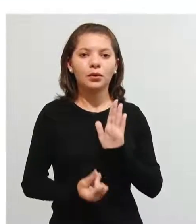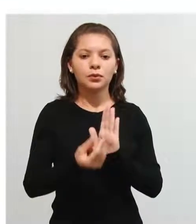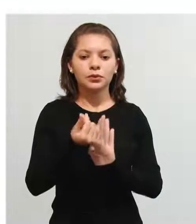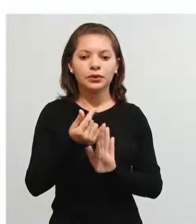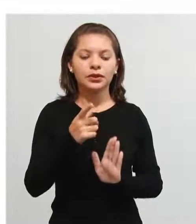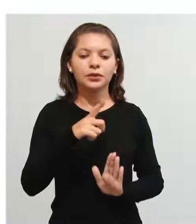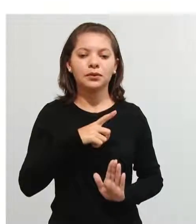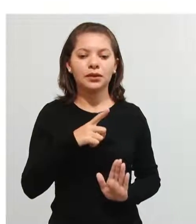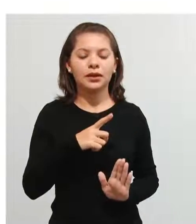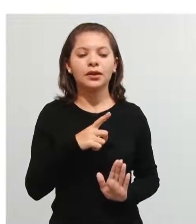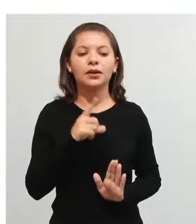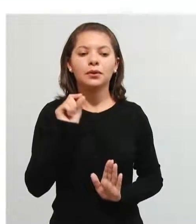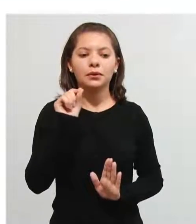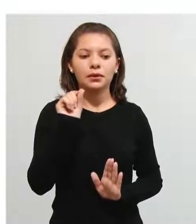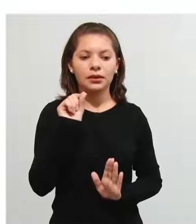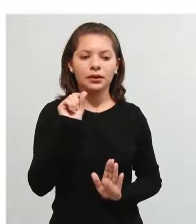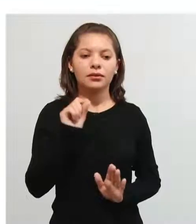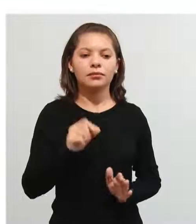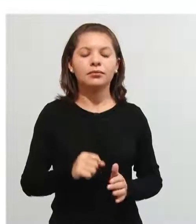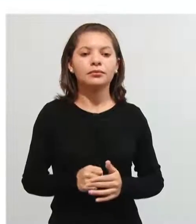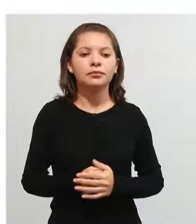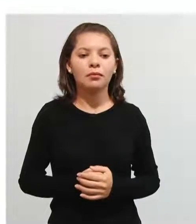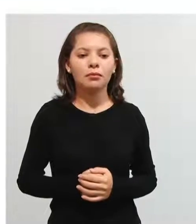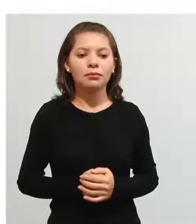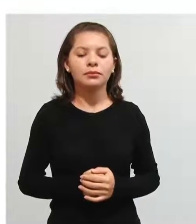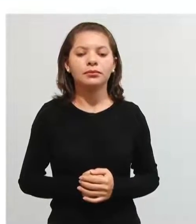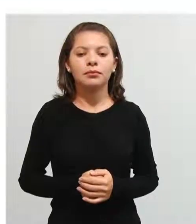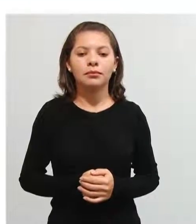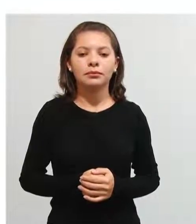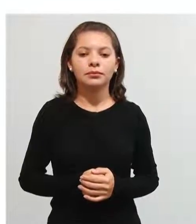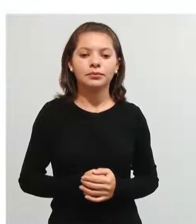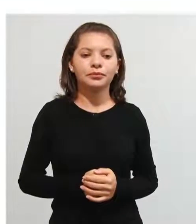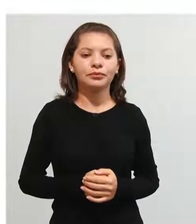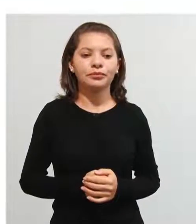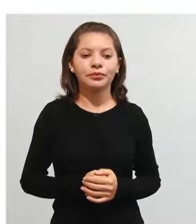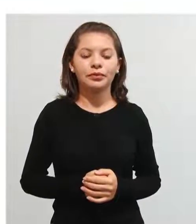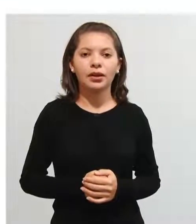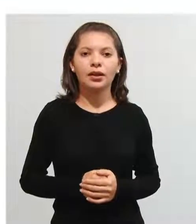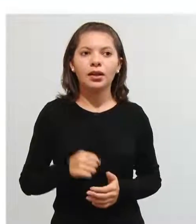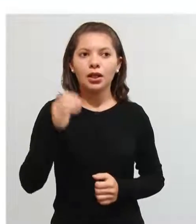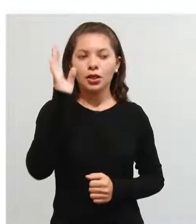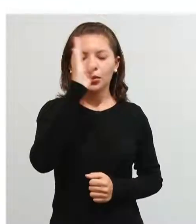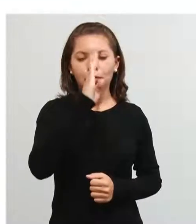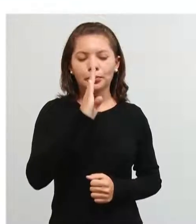primárias o próprio Senado Federal e também tratado e convenção internacional, tá?